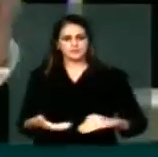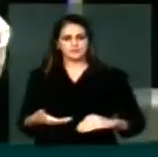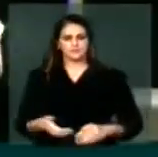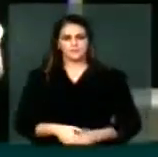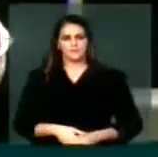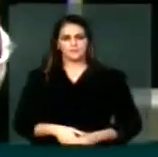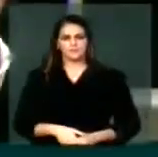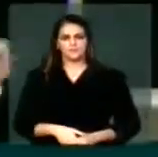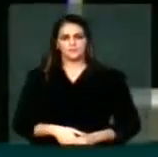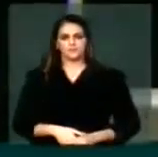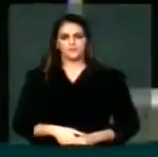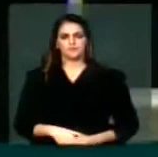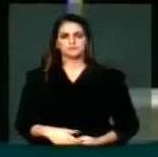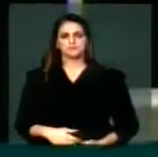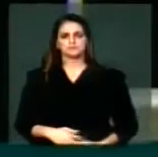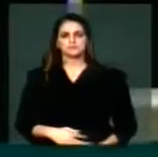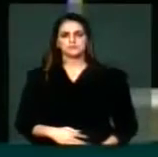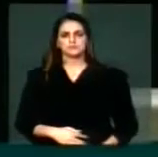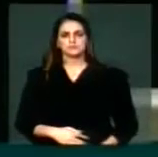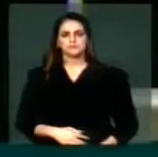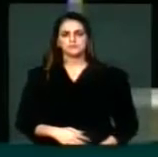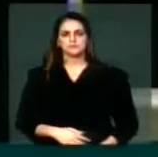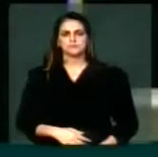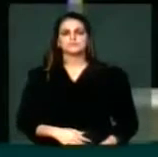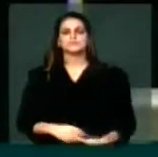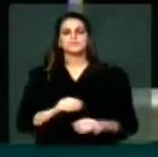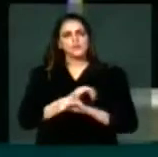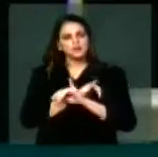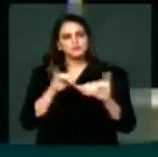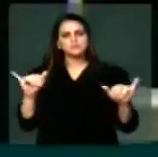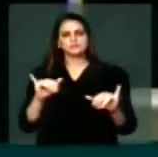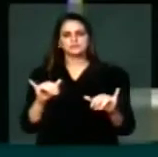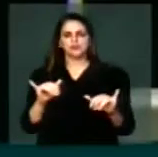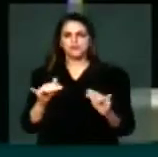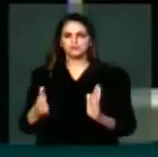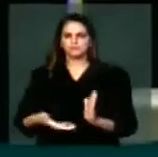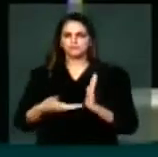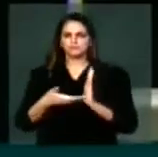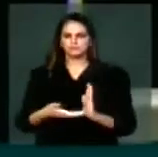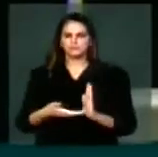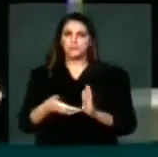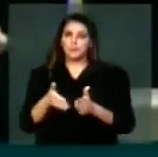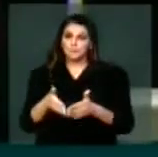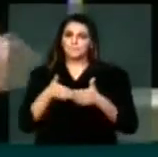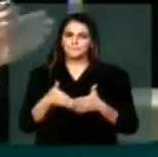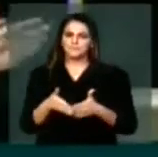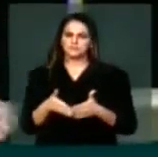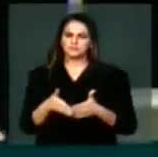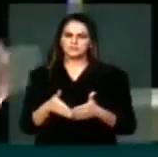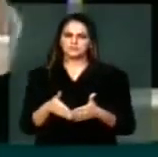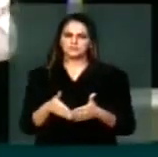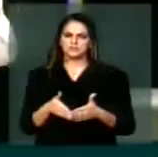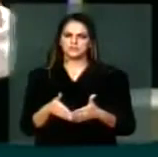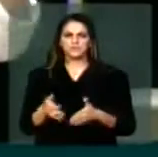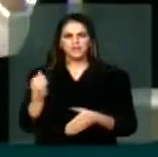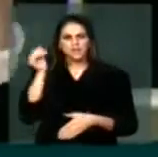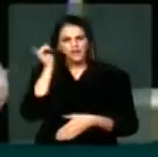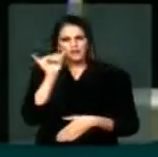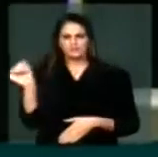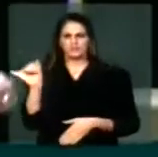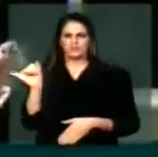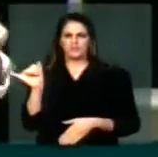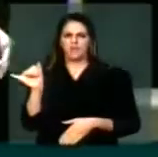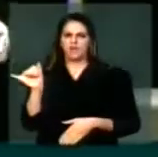isso, para concluir, eu quero solicitar à Casa que, ao invés de tensionar a admissibilidade